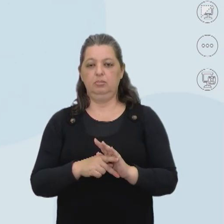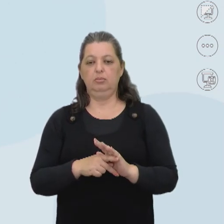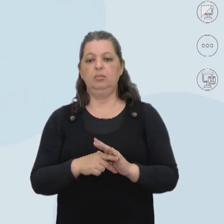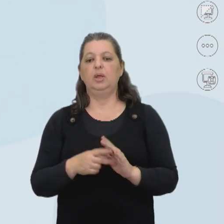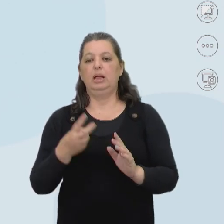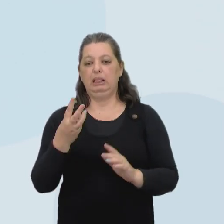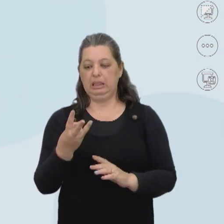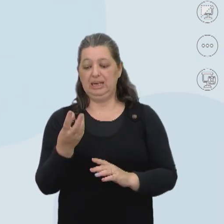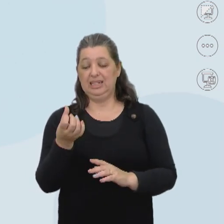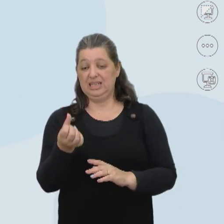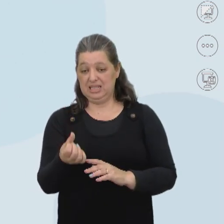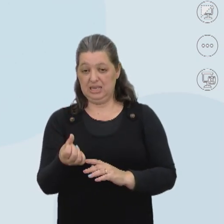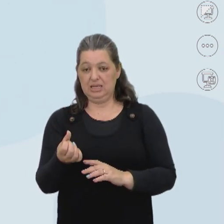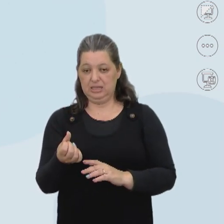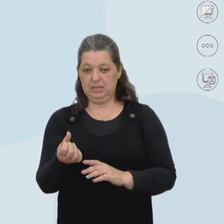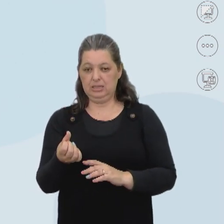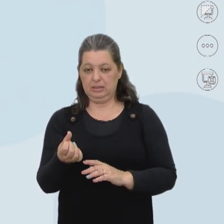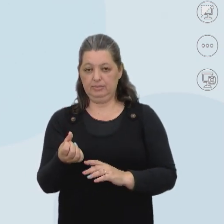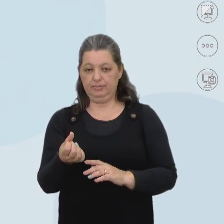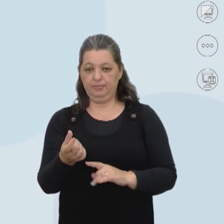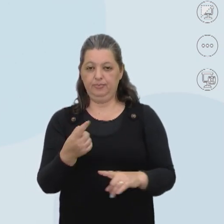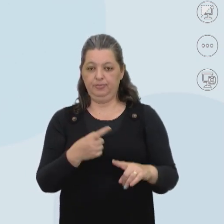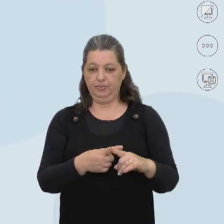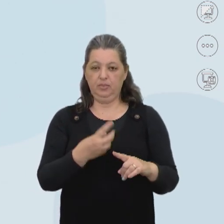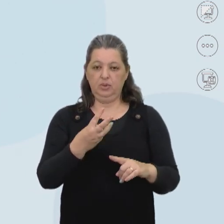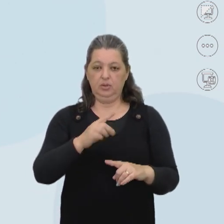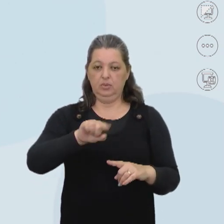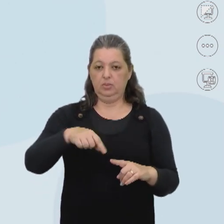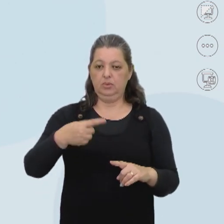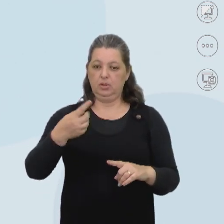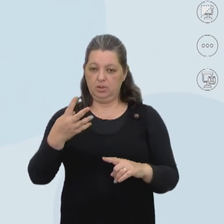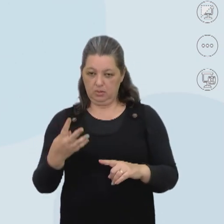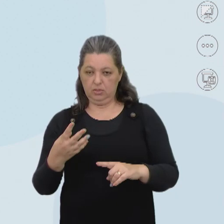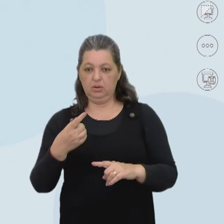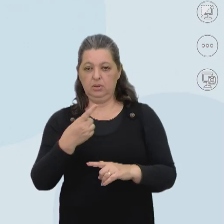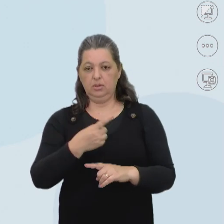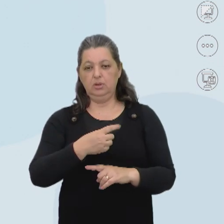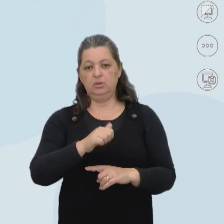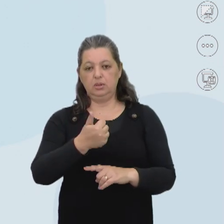6, 36. 36 vezes 3,14,